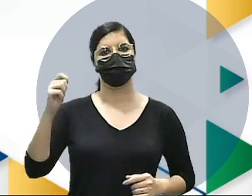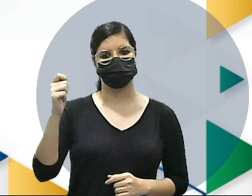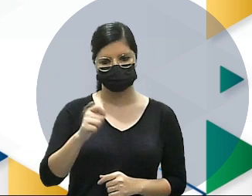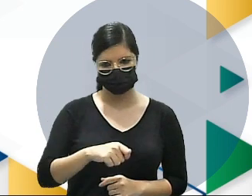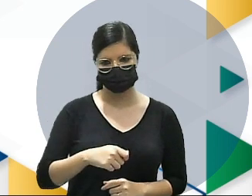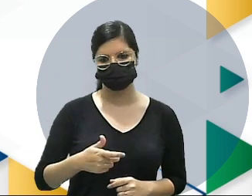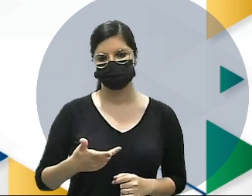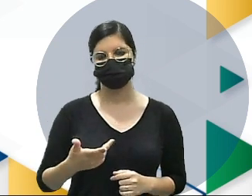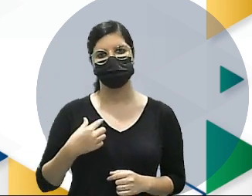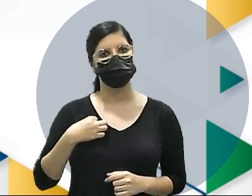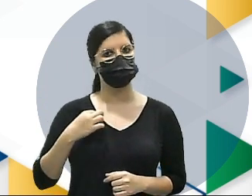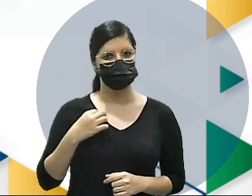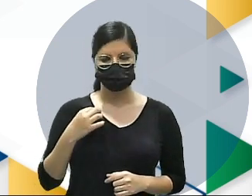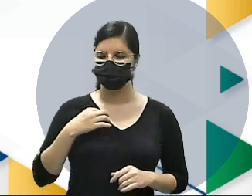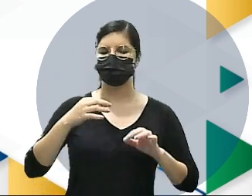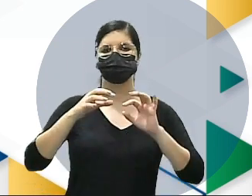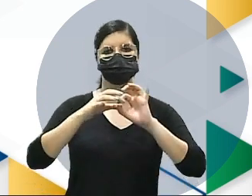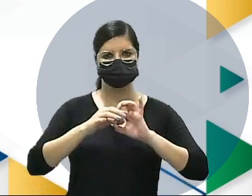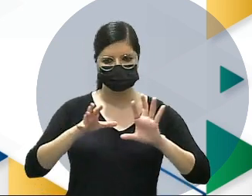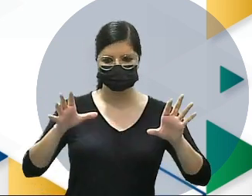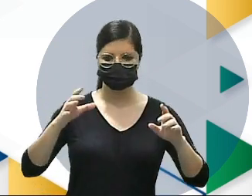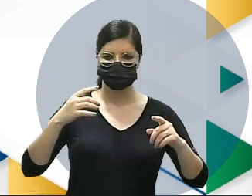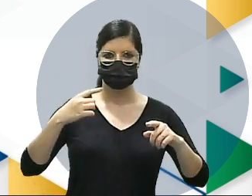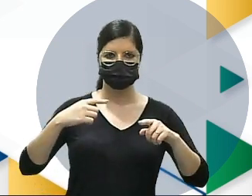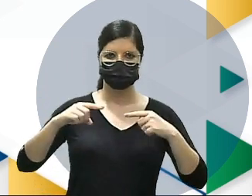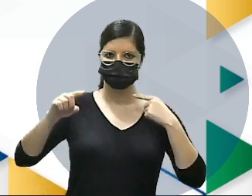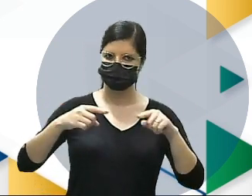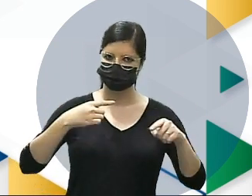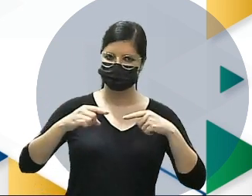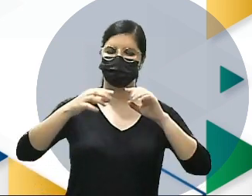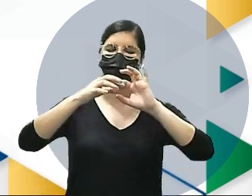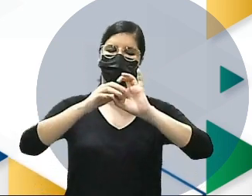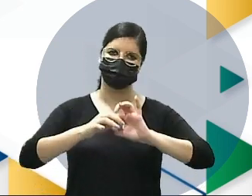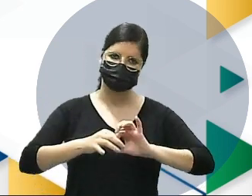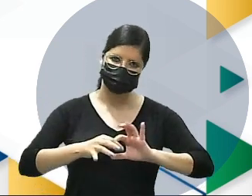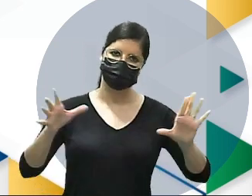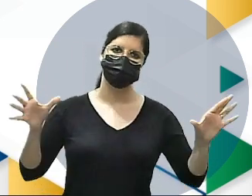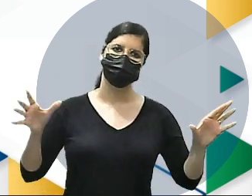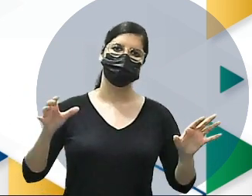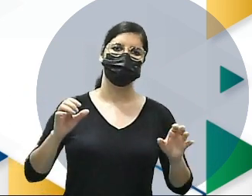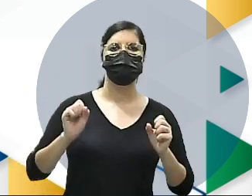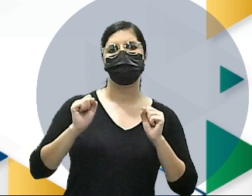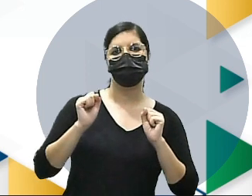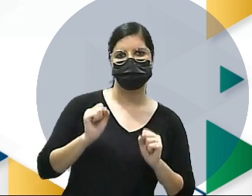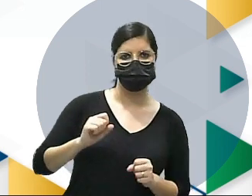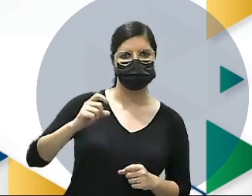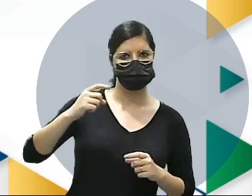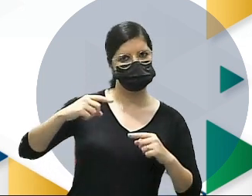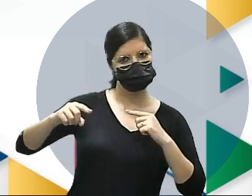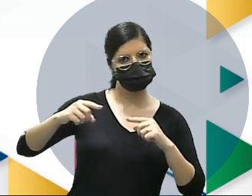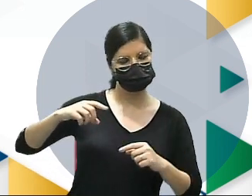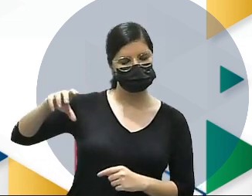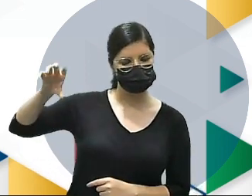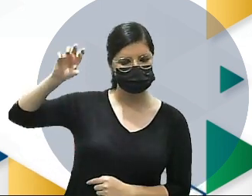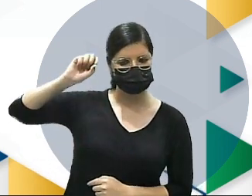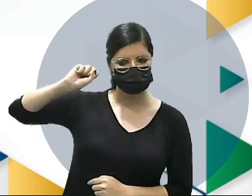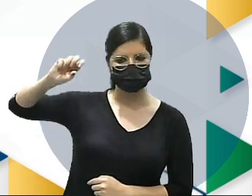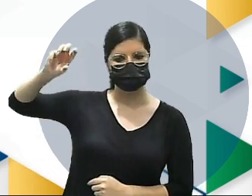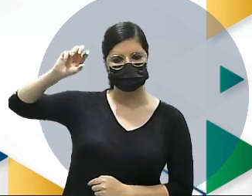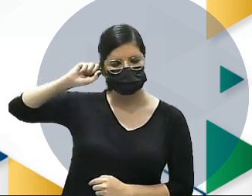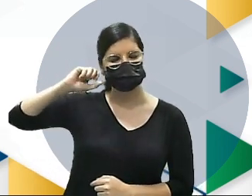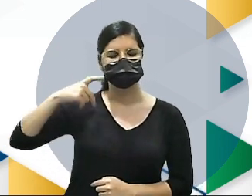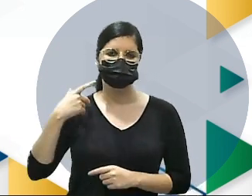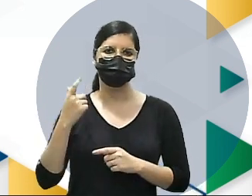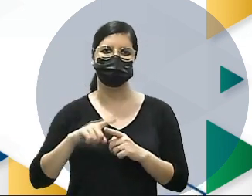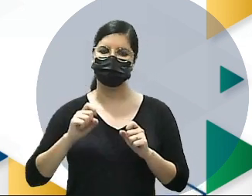contemporânea assim como veste teu área ou música então pode ser com música e não ser podem ser com uma música que tem um característica mais clássica